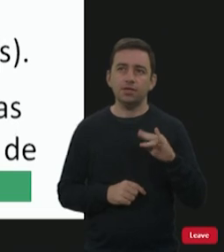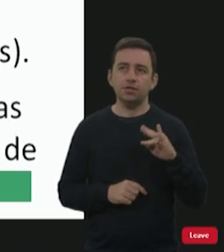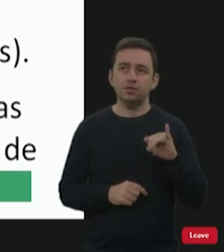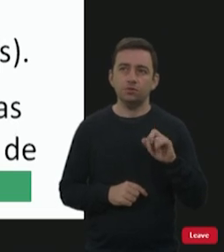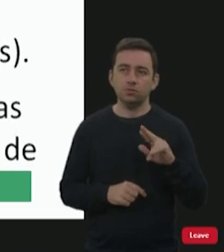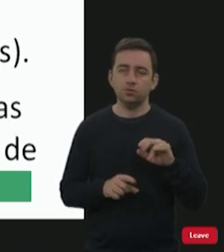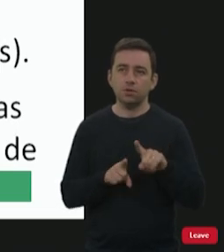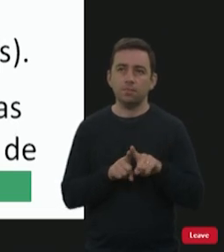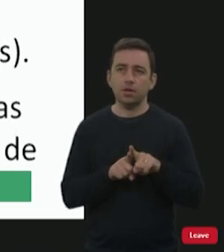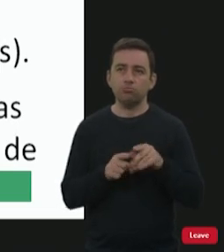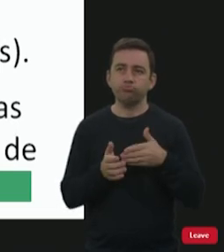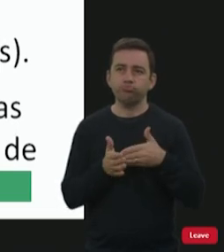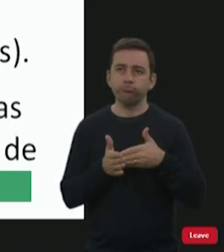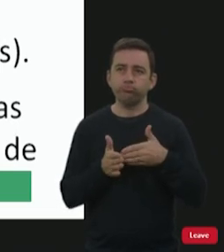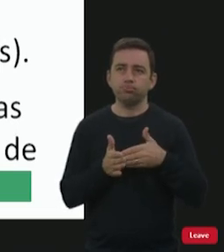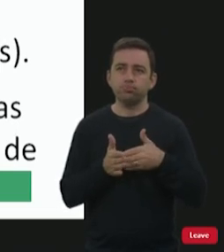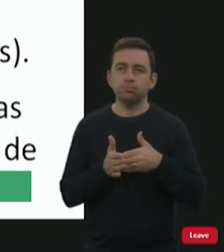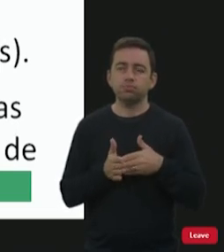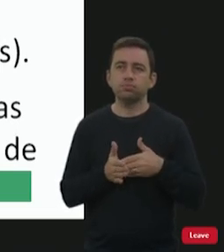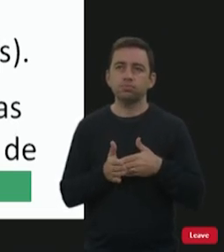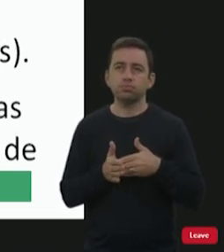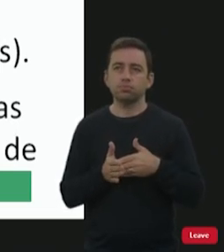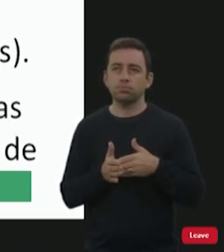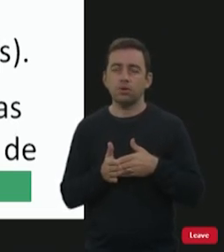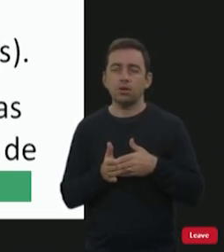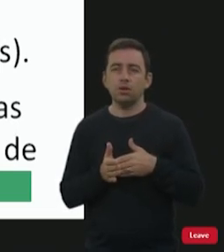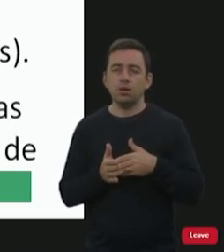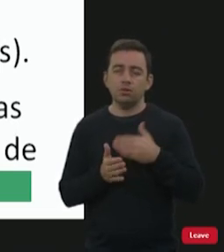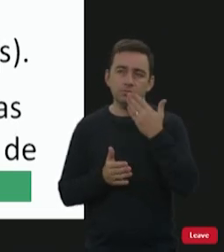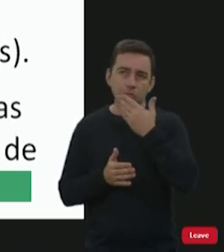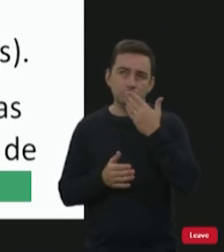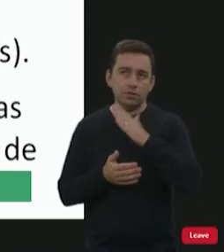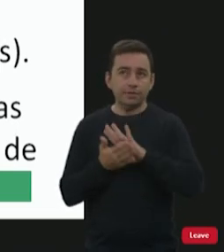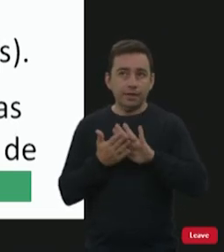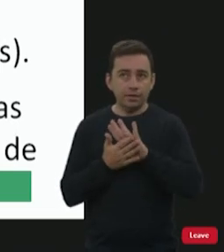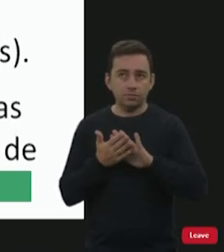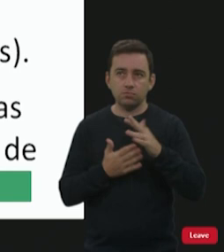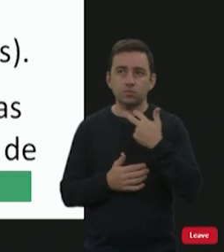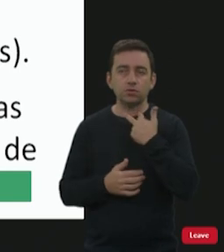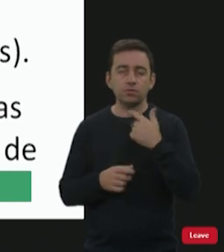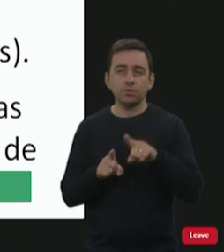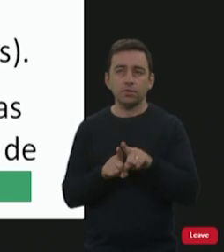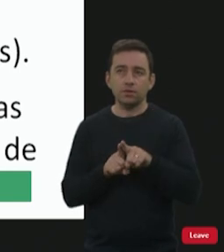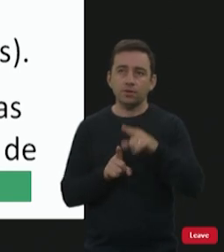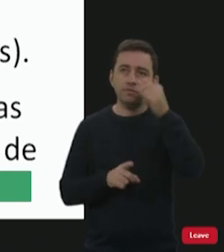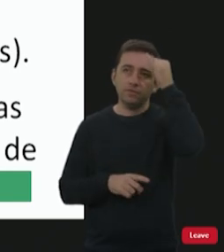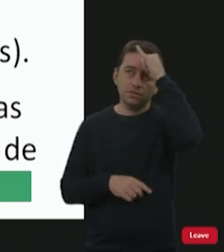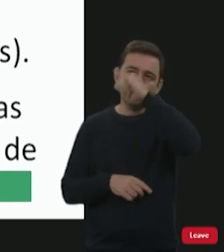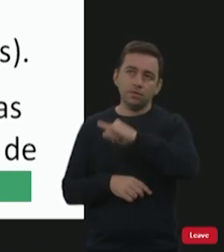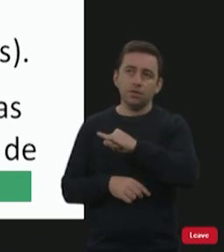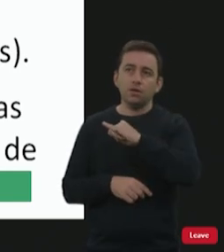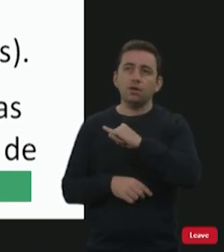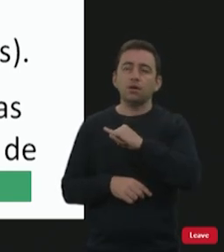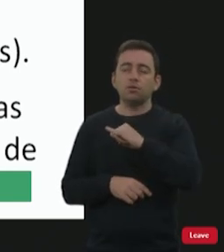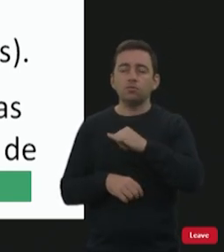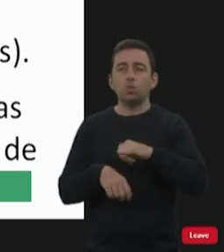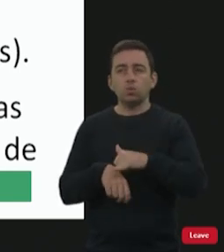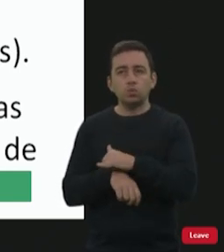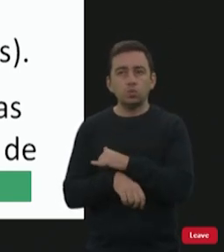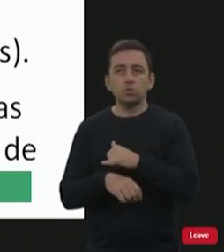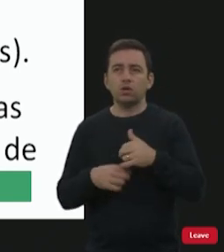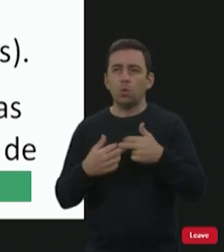restringir a consumo de açúcares, né, e evitar o consumo excessivo de gorduras.